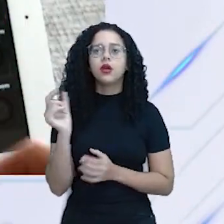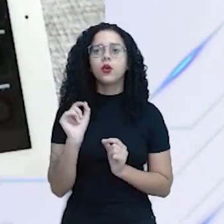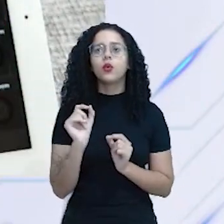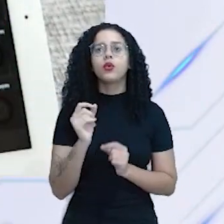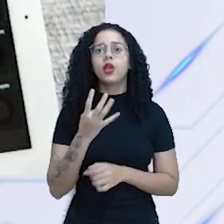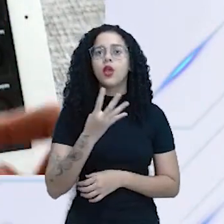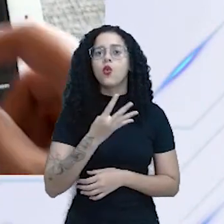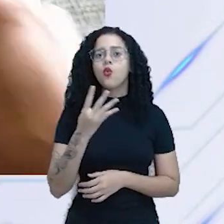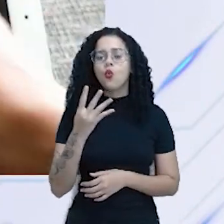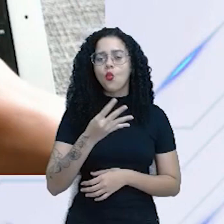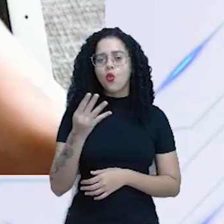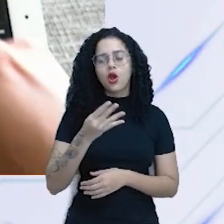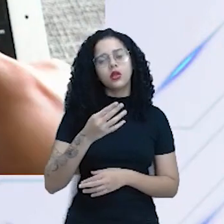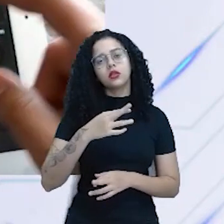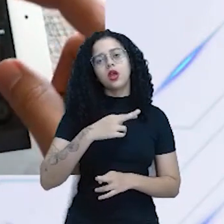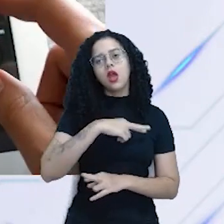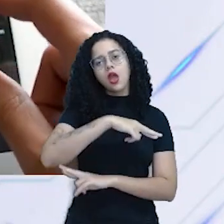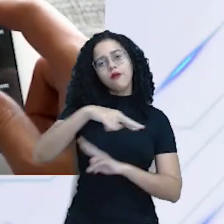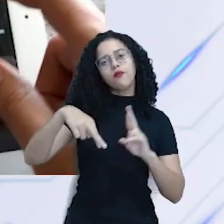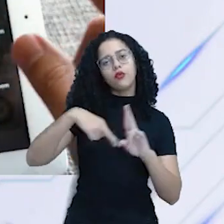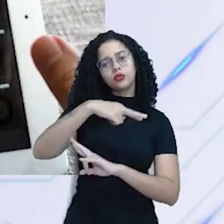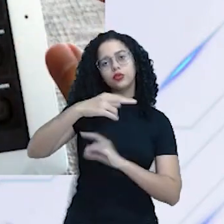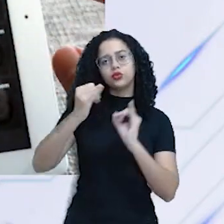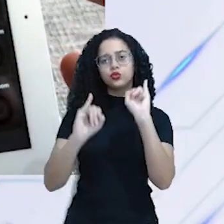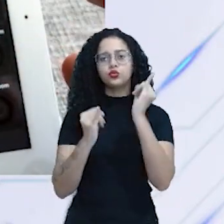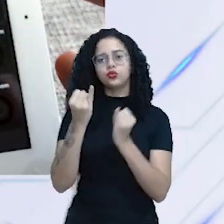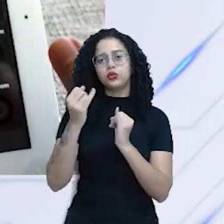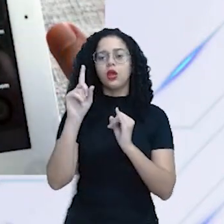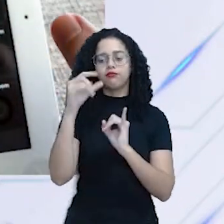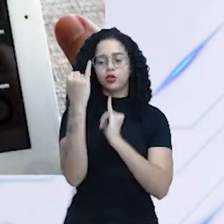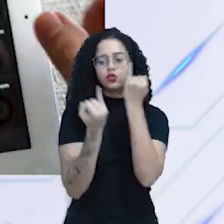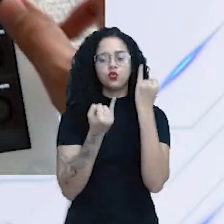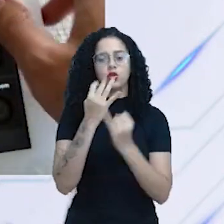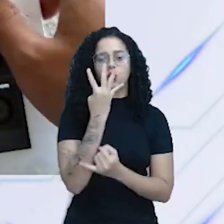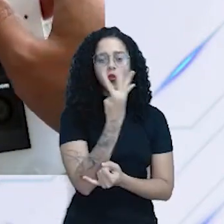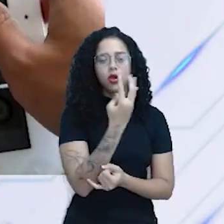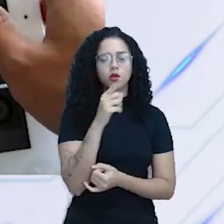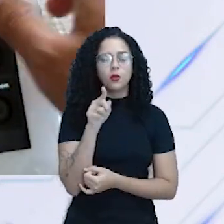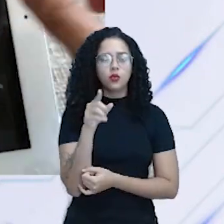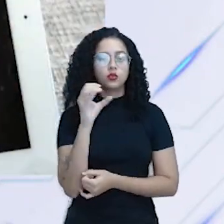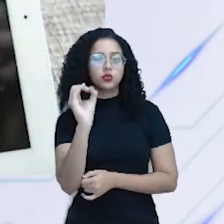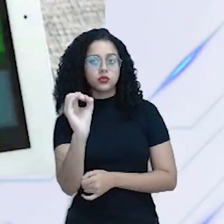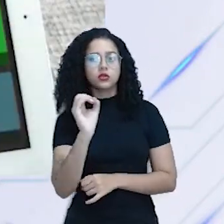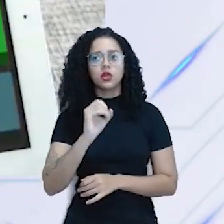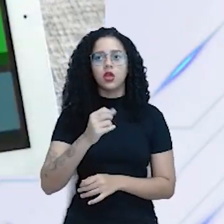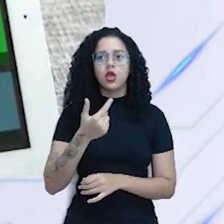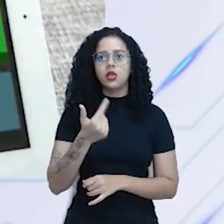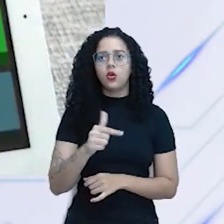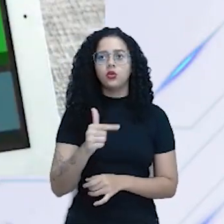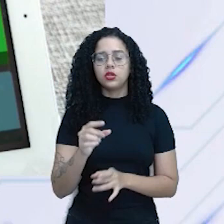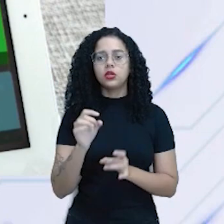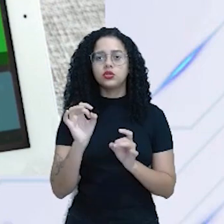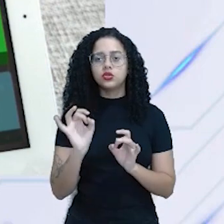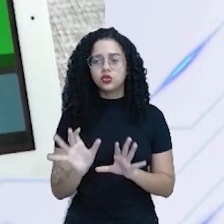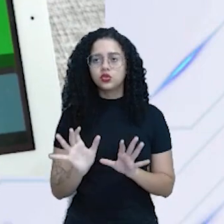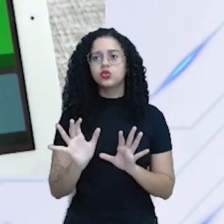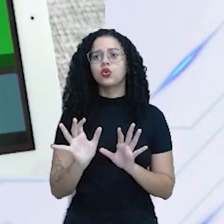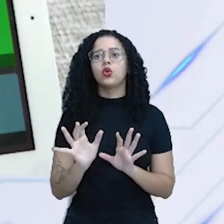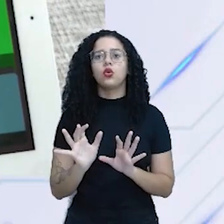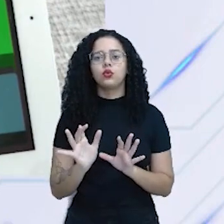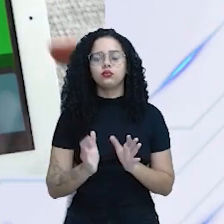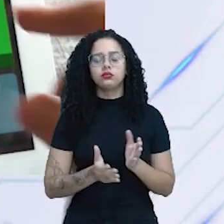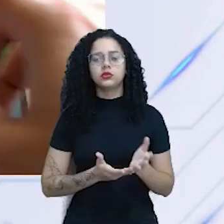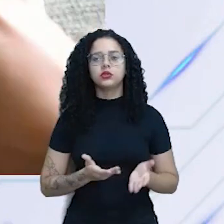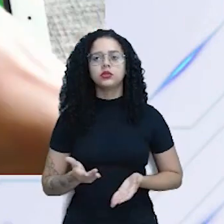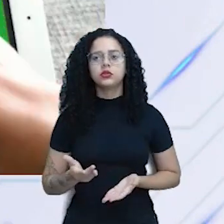quarta revolução industrial, né, a indústria 4.0, onde você não tem só a automação dos serviços, né,